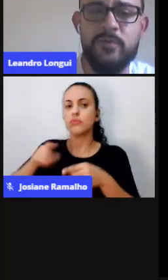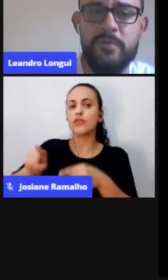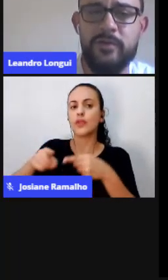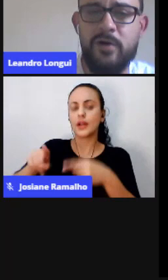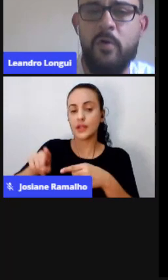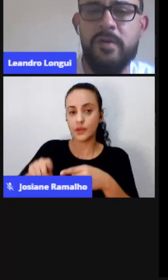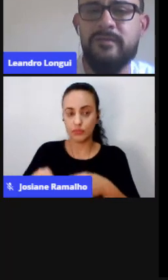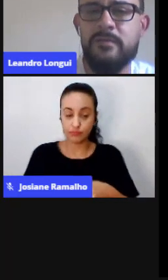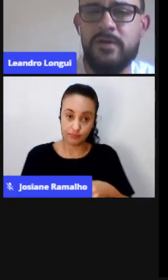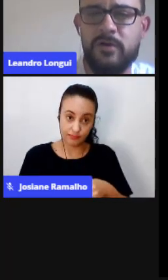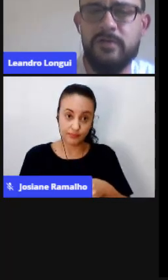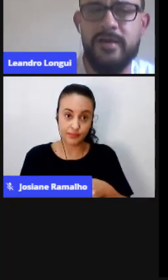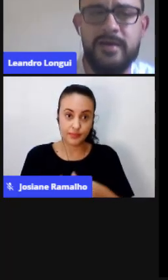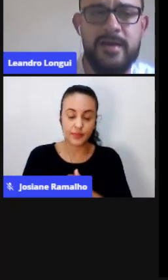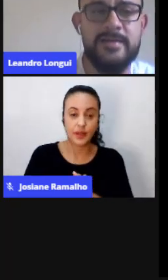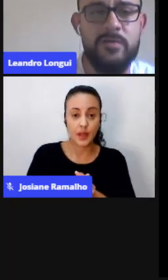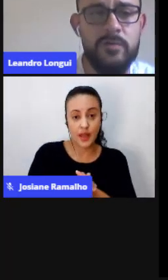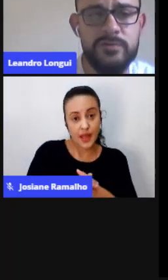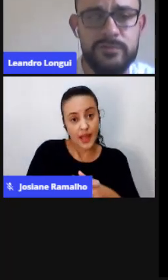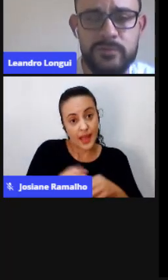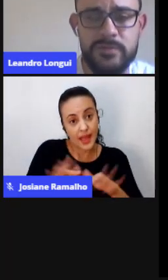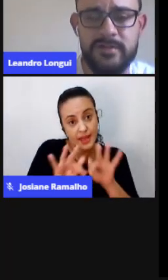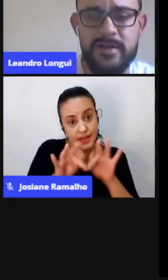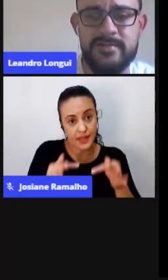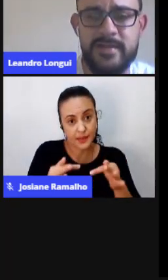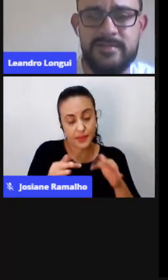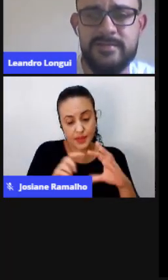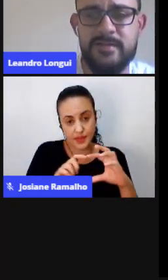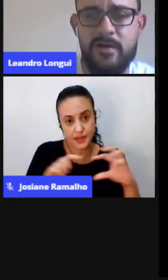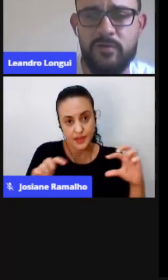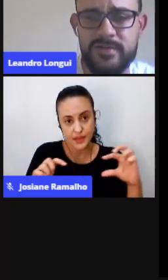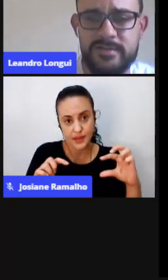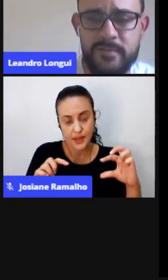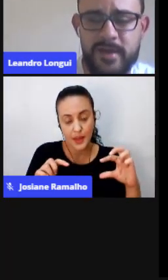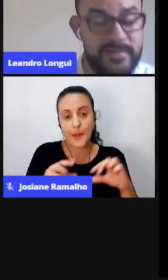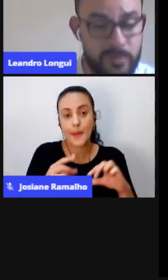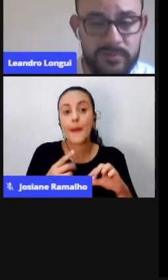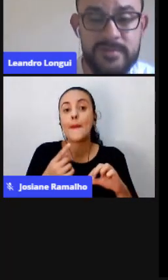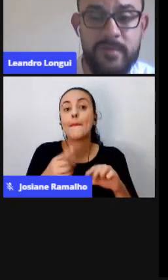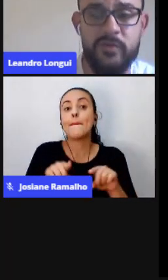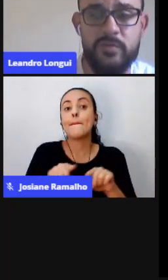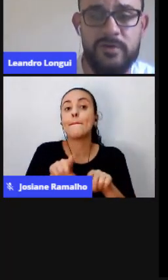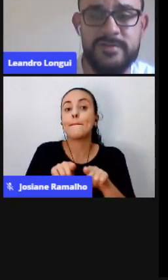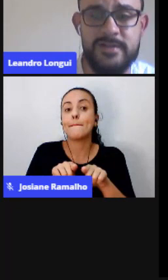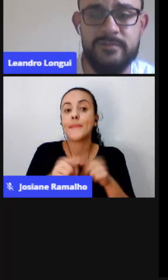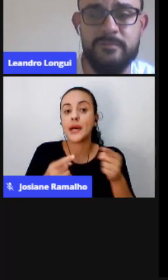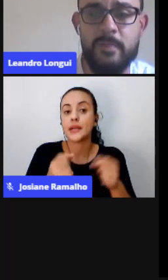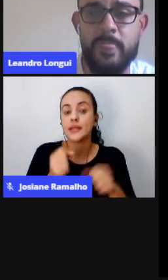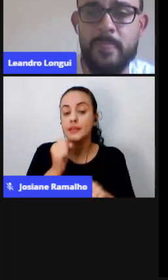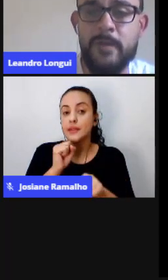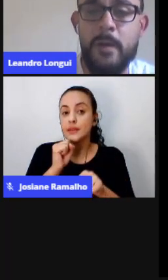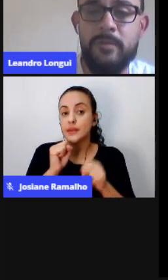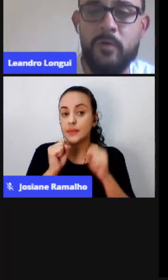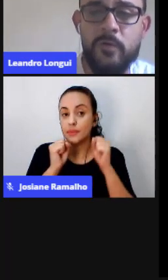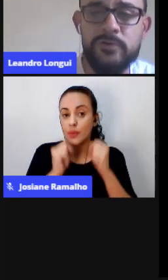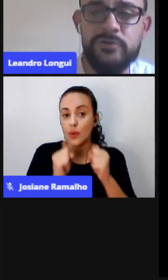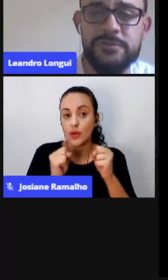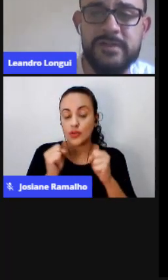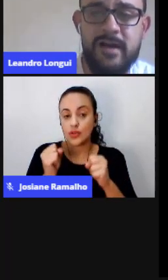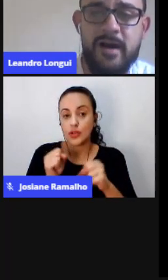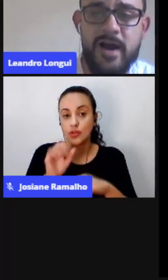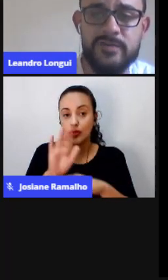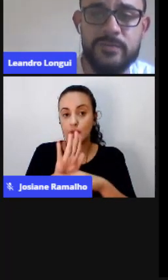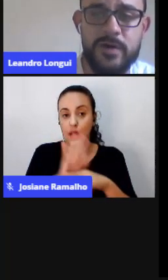o aluno nesse momento a compreender melhor essa conjuntura, né? esse acontecimento, melhor dizendo.